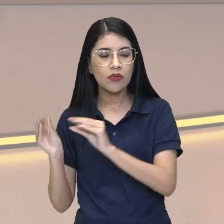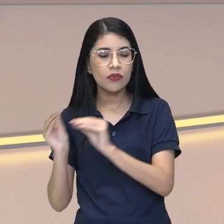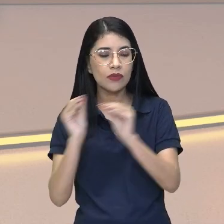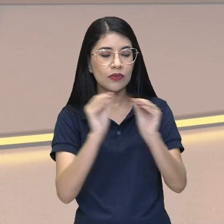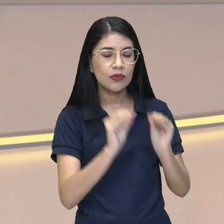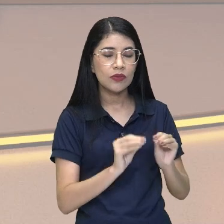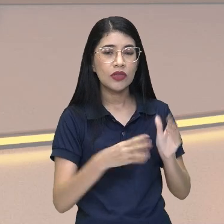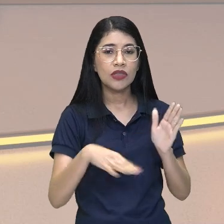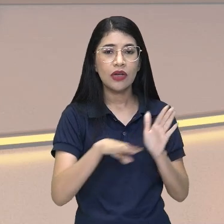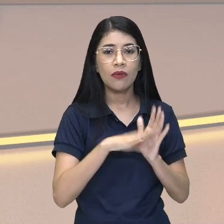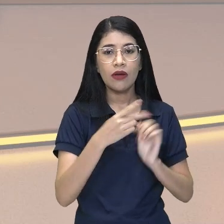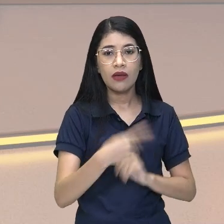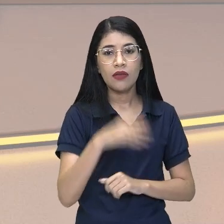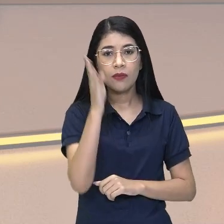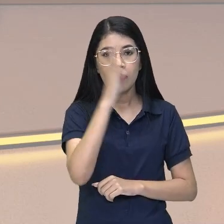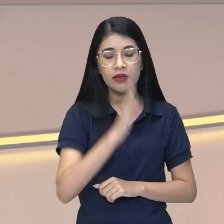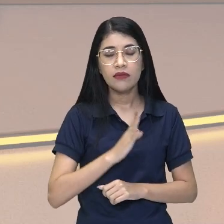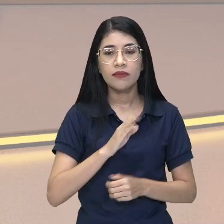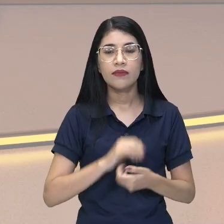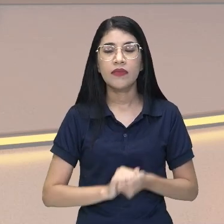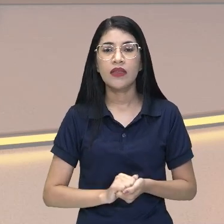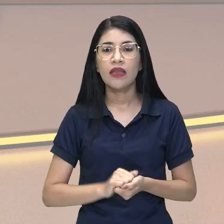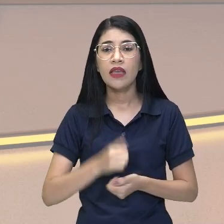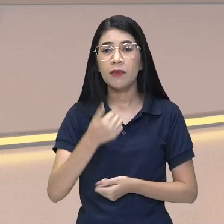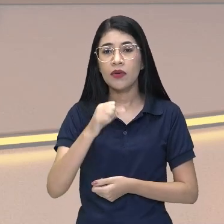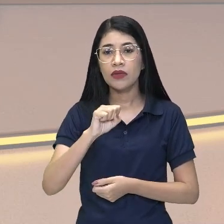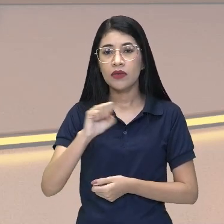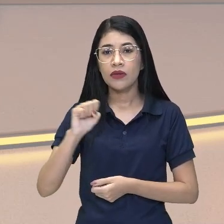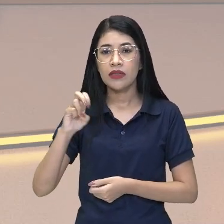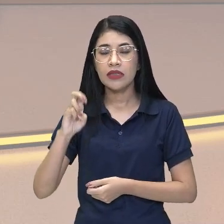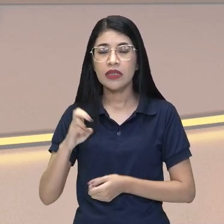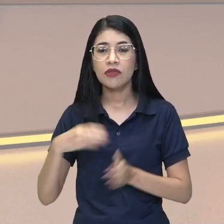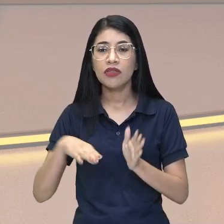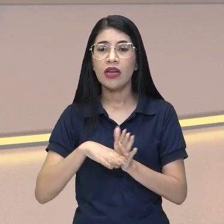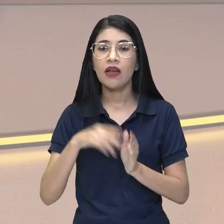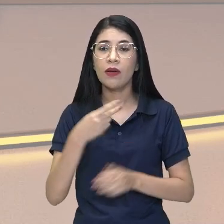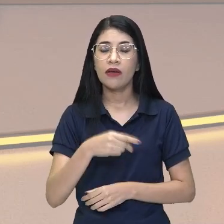de Santos. E em 1885 chegaram